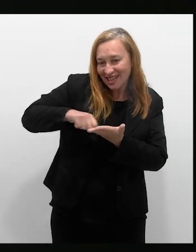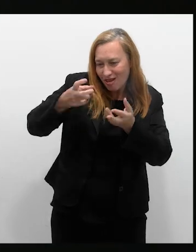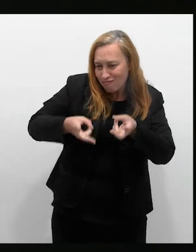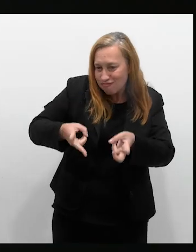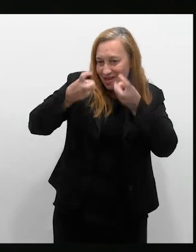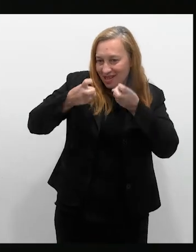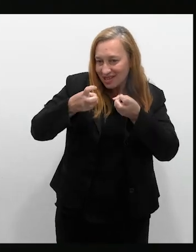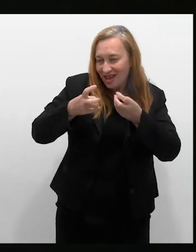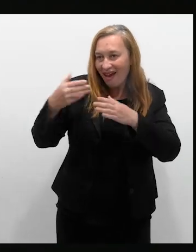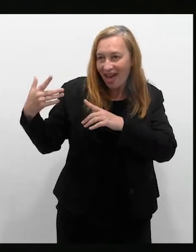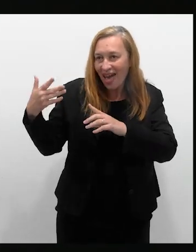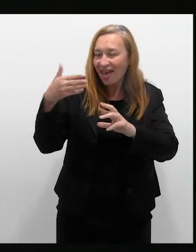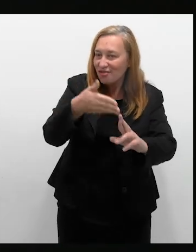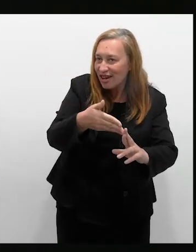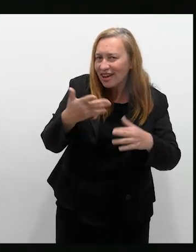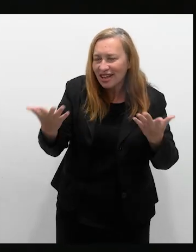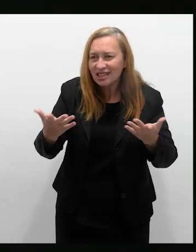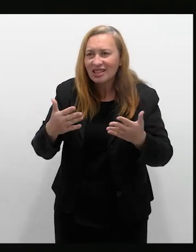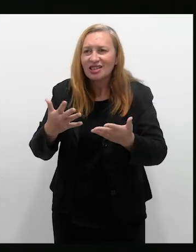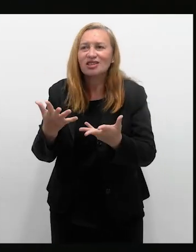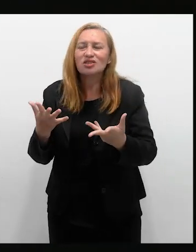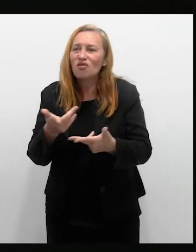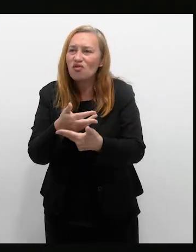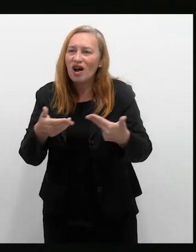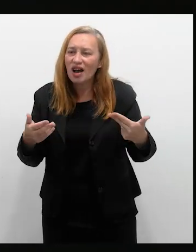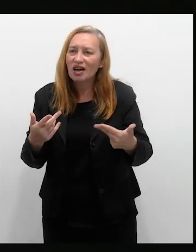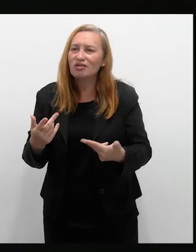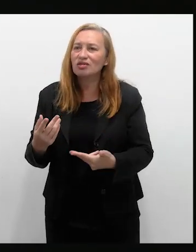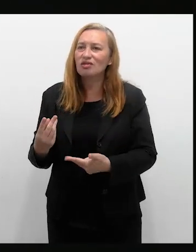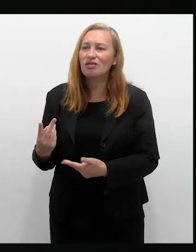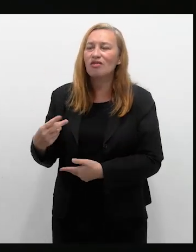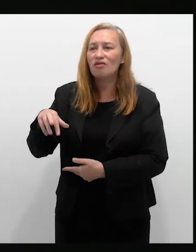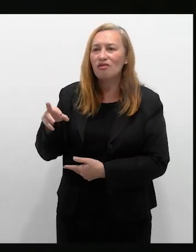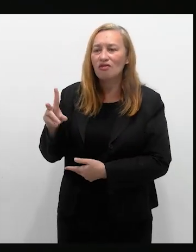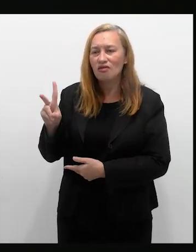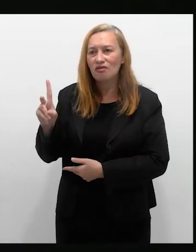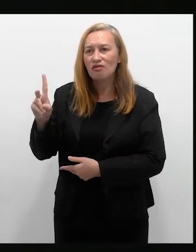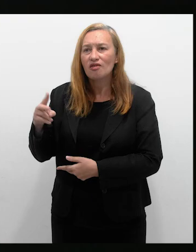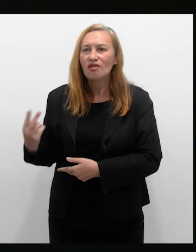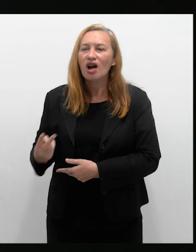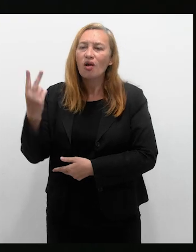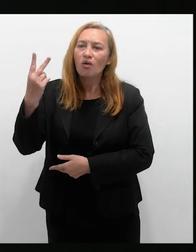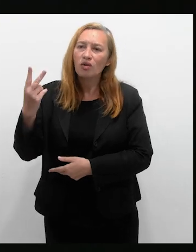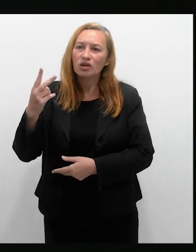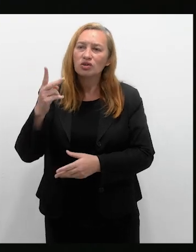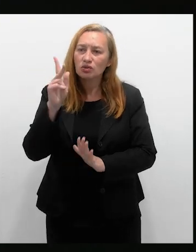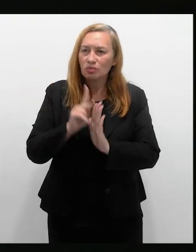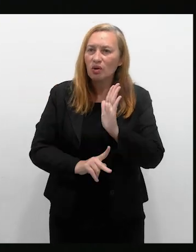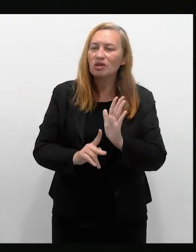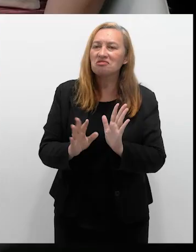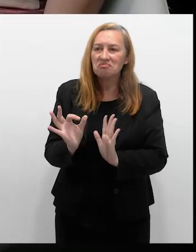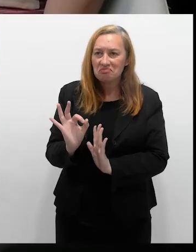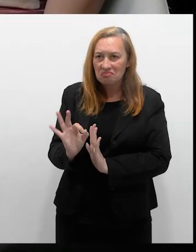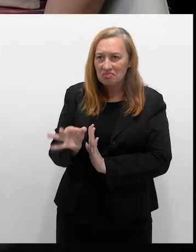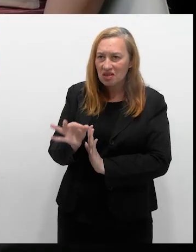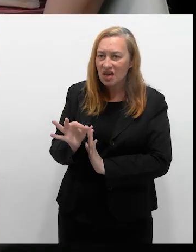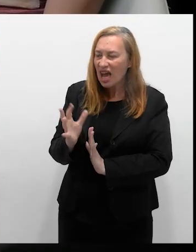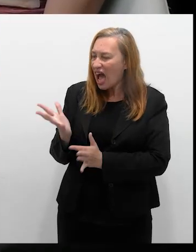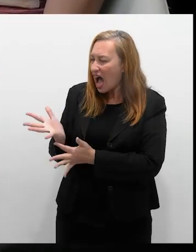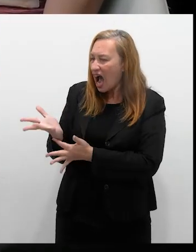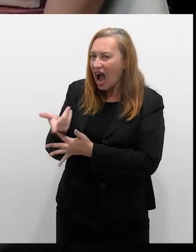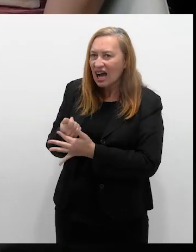a escrita, a percepção, as referências, né? Sim. São muitos valores agregados, né? Num A arte projeto é um lugar assim, do né?